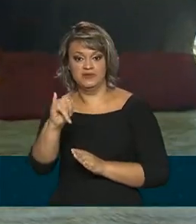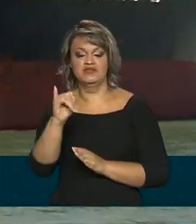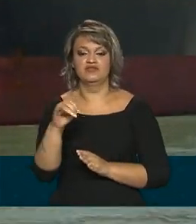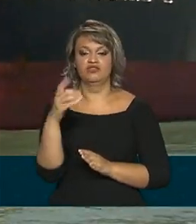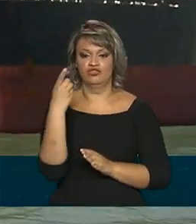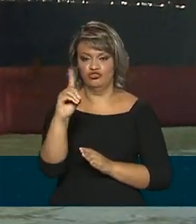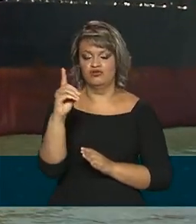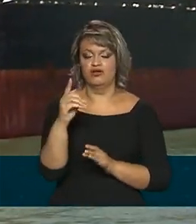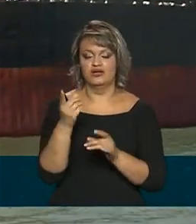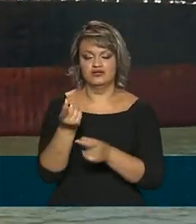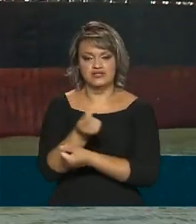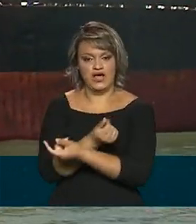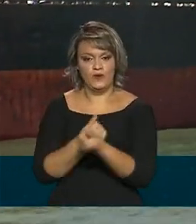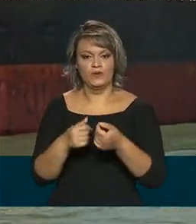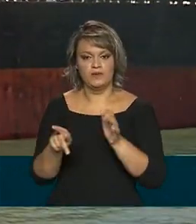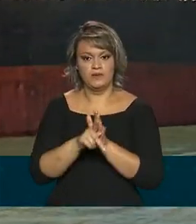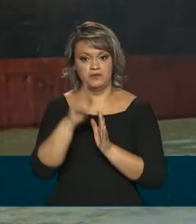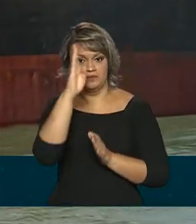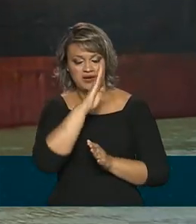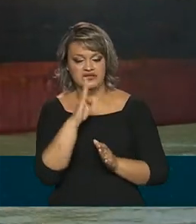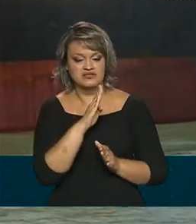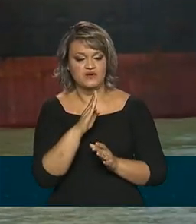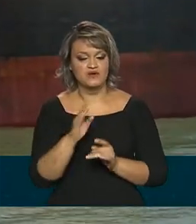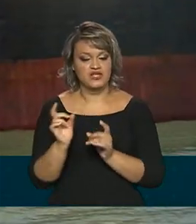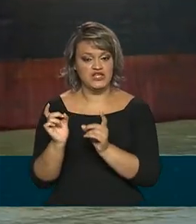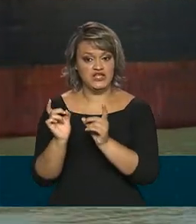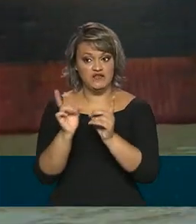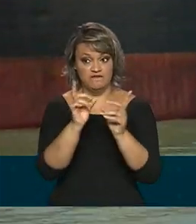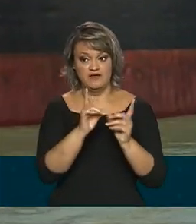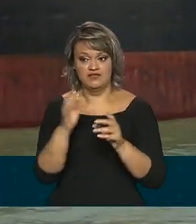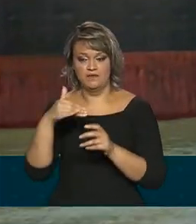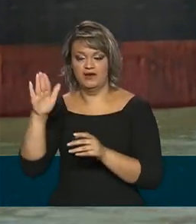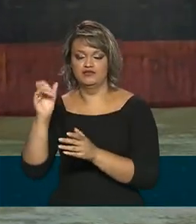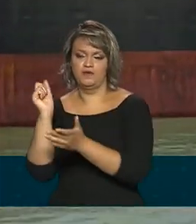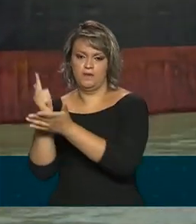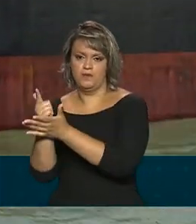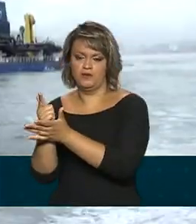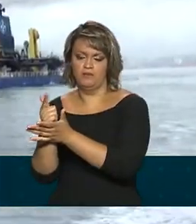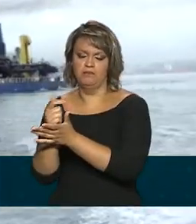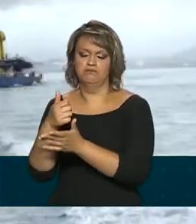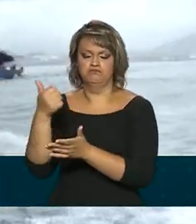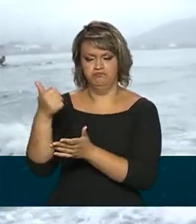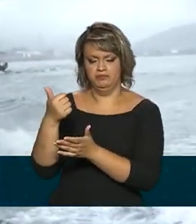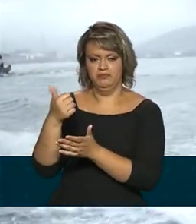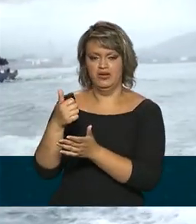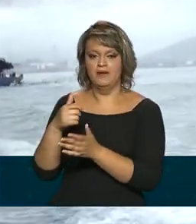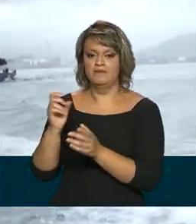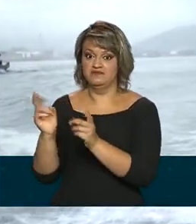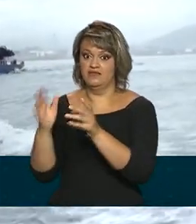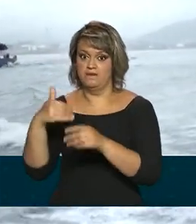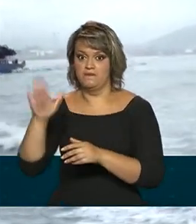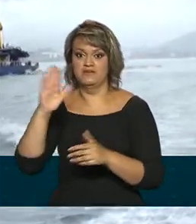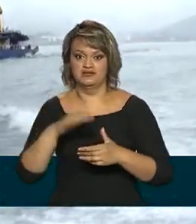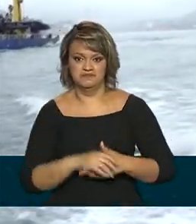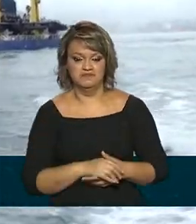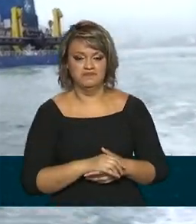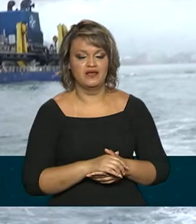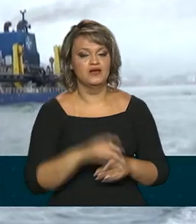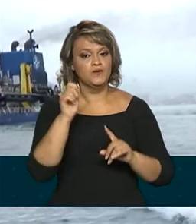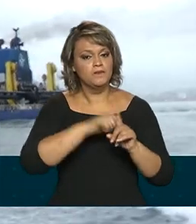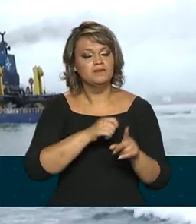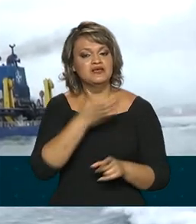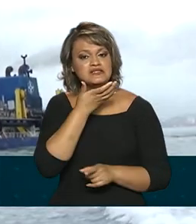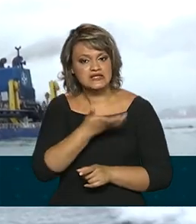para a economia brasileira, que vendeu mais do que comprou do exterior no período. Em dezembro, houve